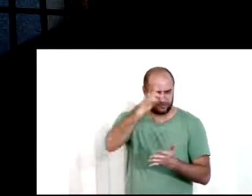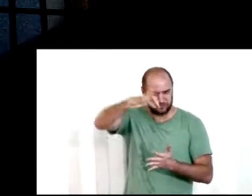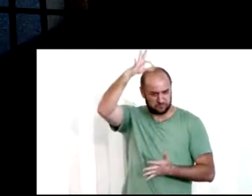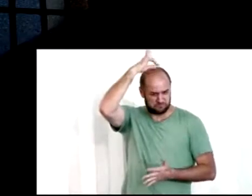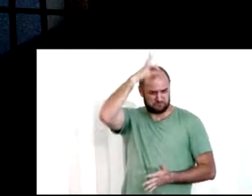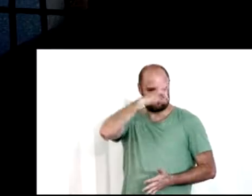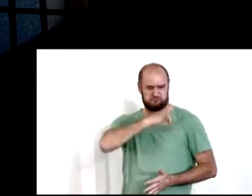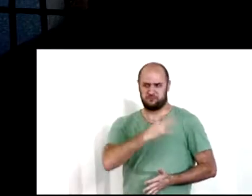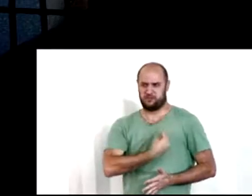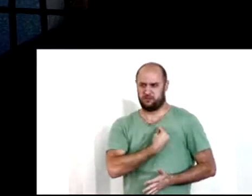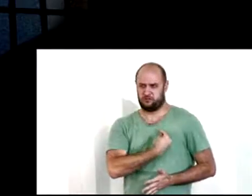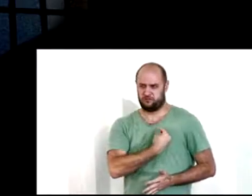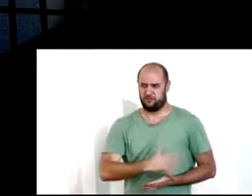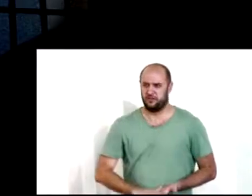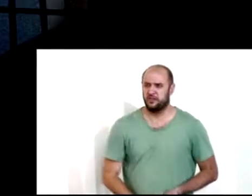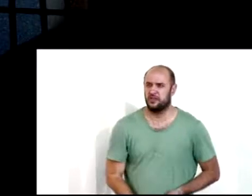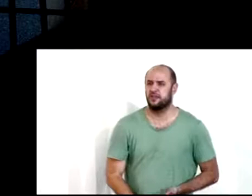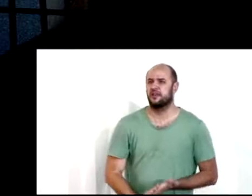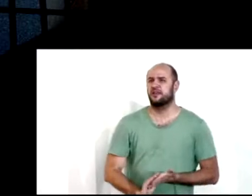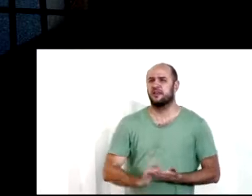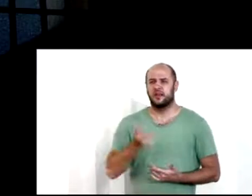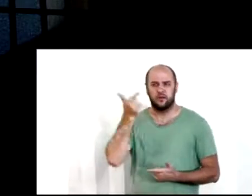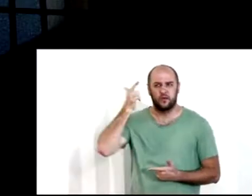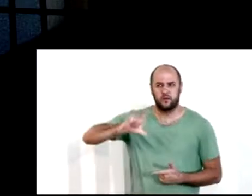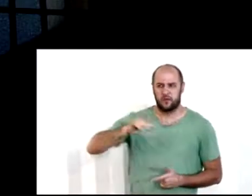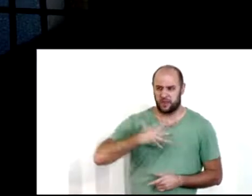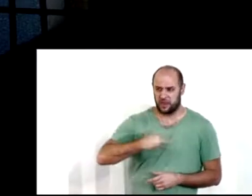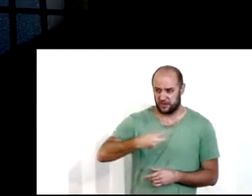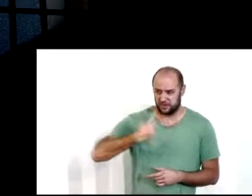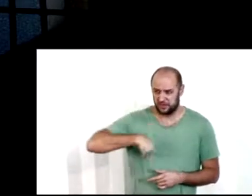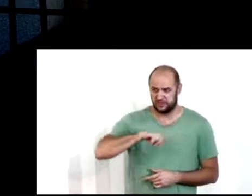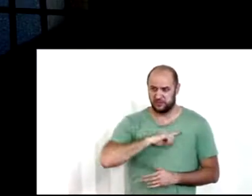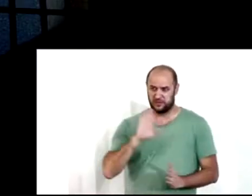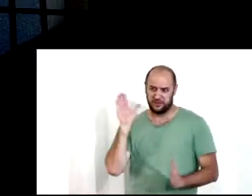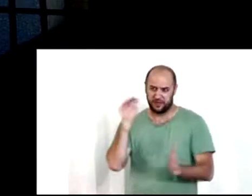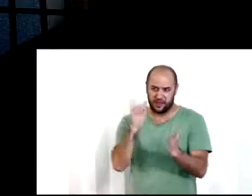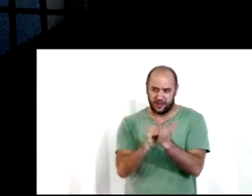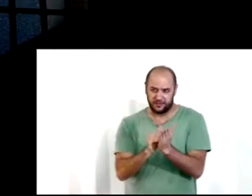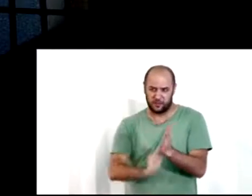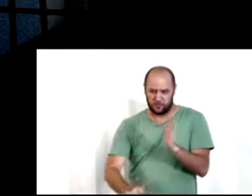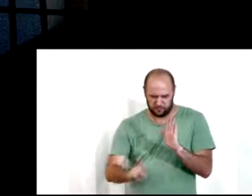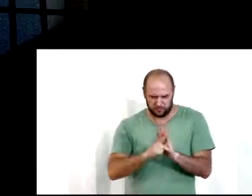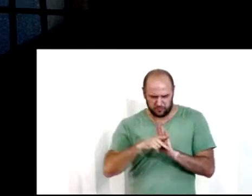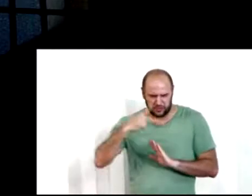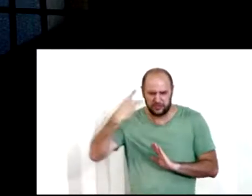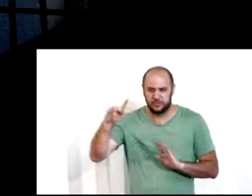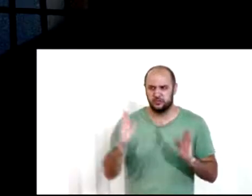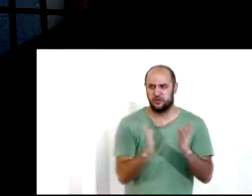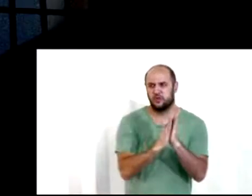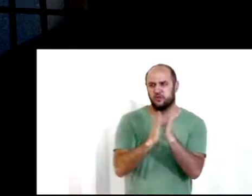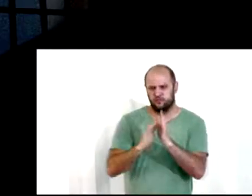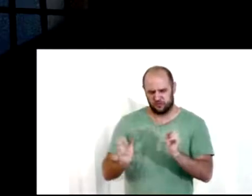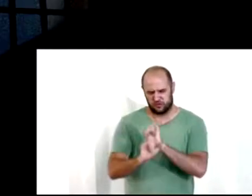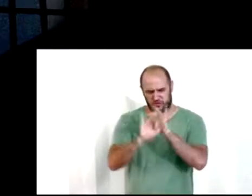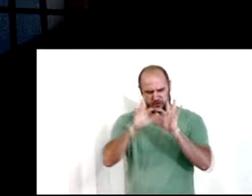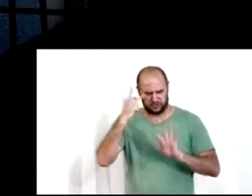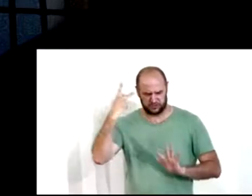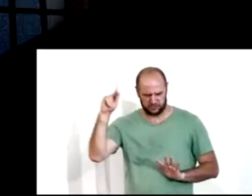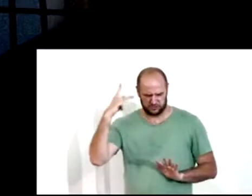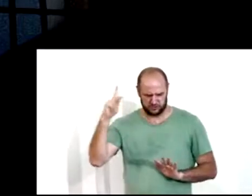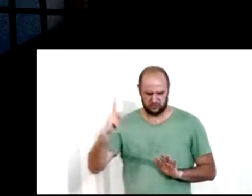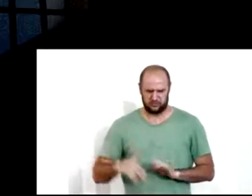promessa, o qual é o penhor da nossa herança, até o resgate da sua propriedade, em louvor da